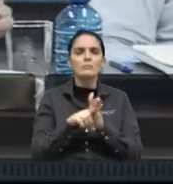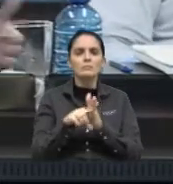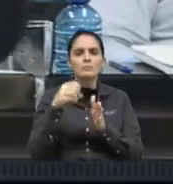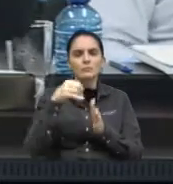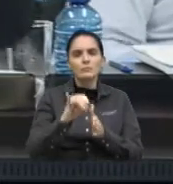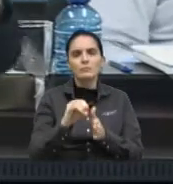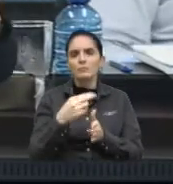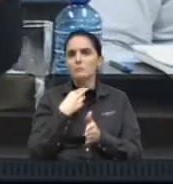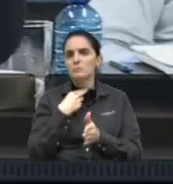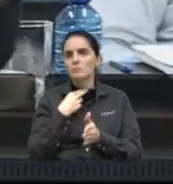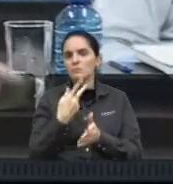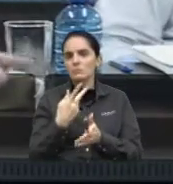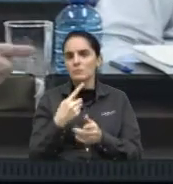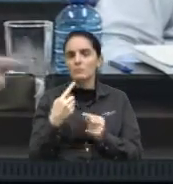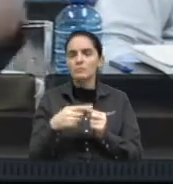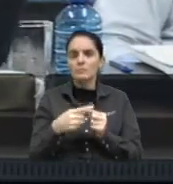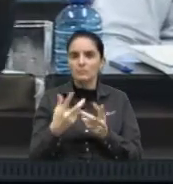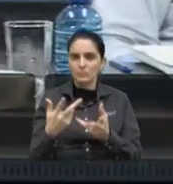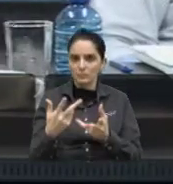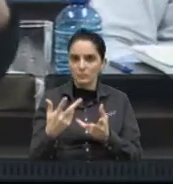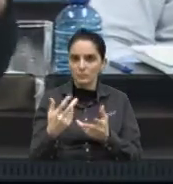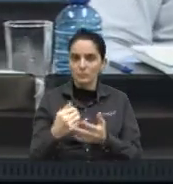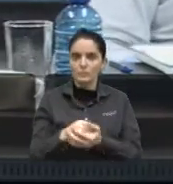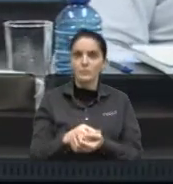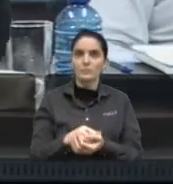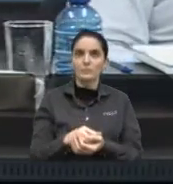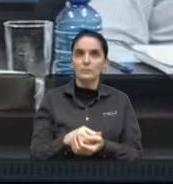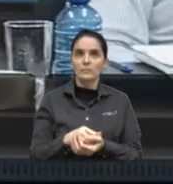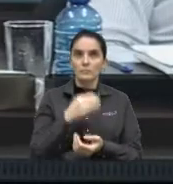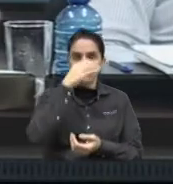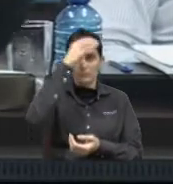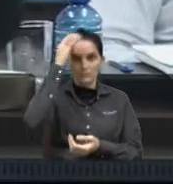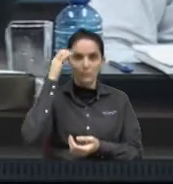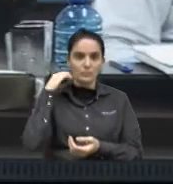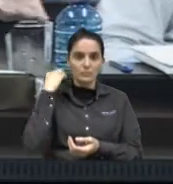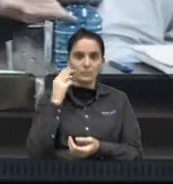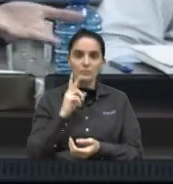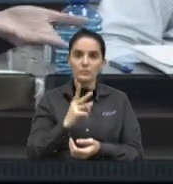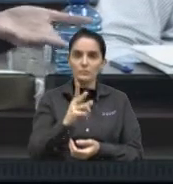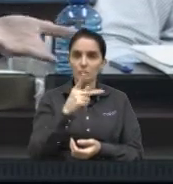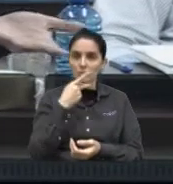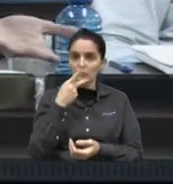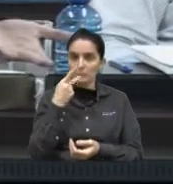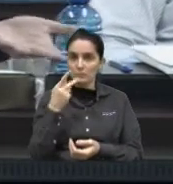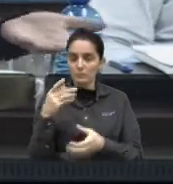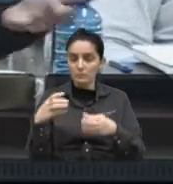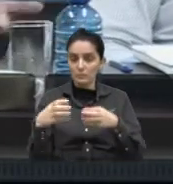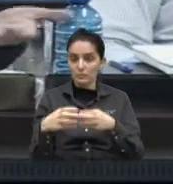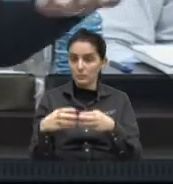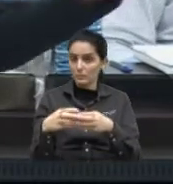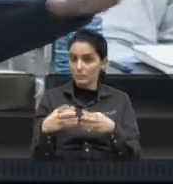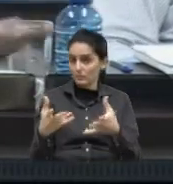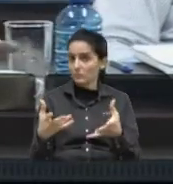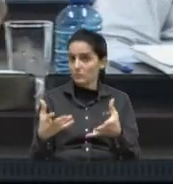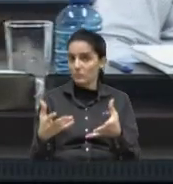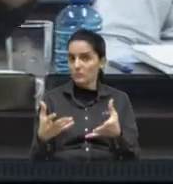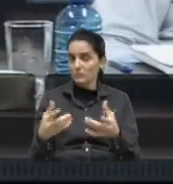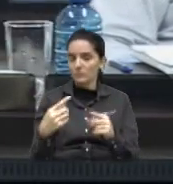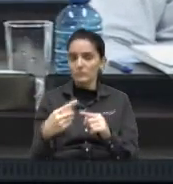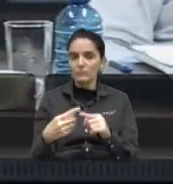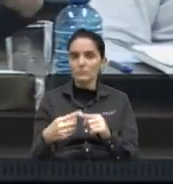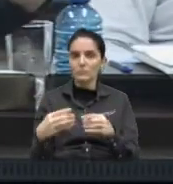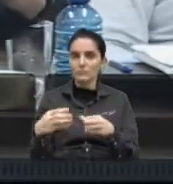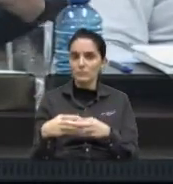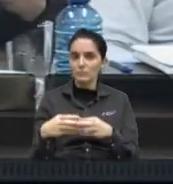e pra estes inclusive eu sempre registro convite de participar das comissões porque as nossas comissões da